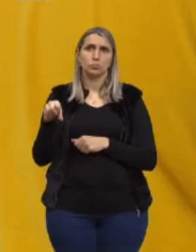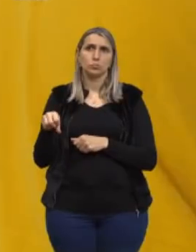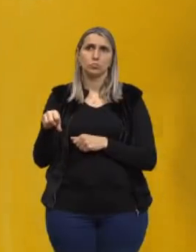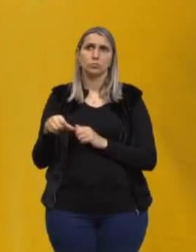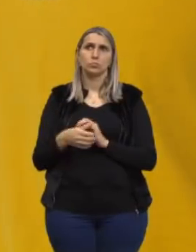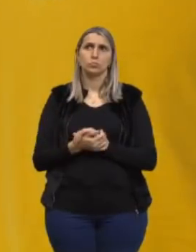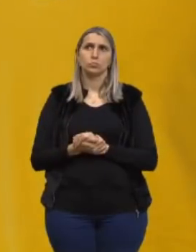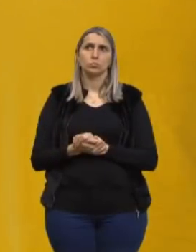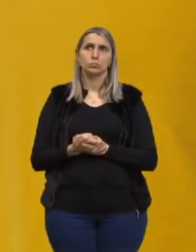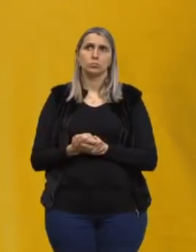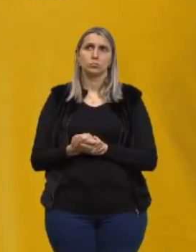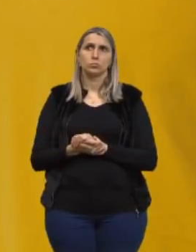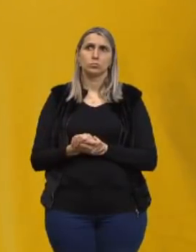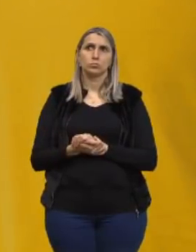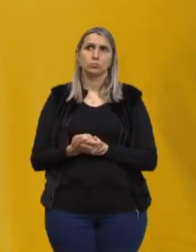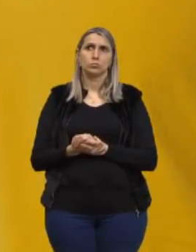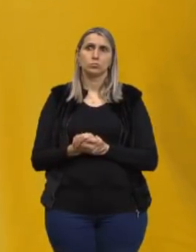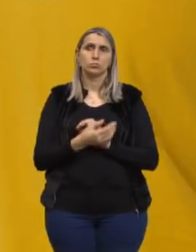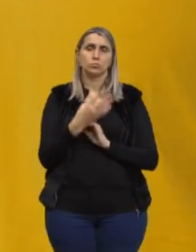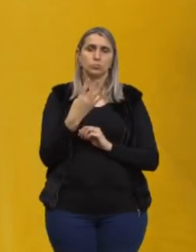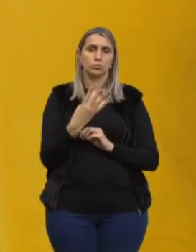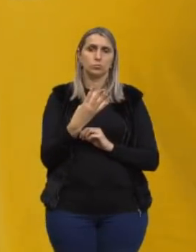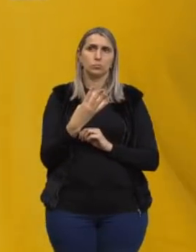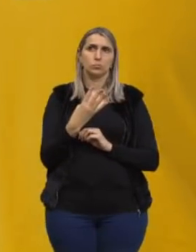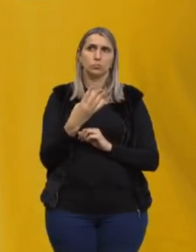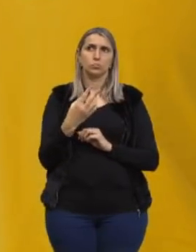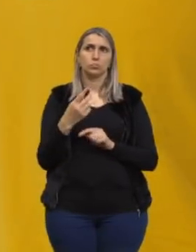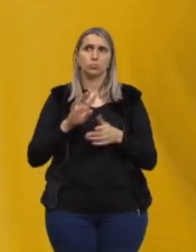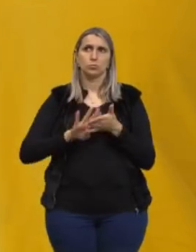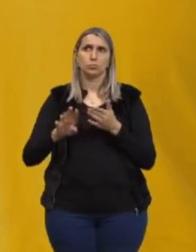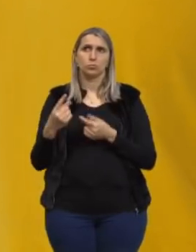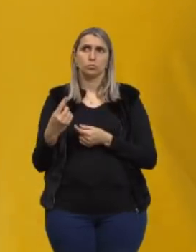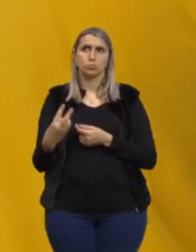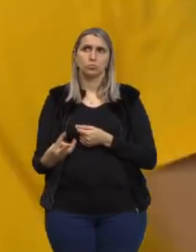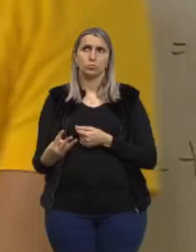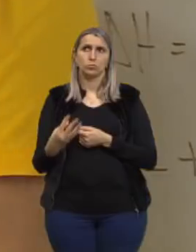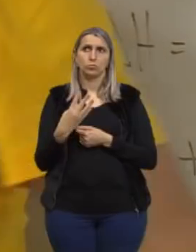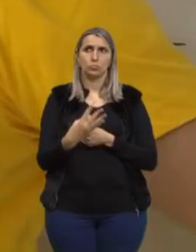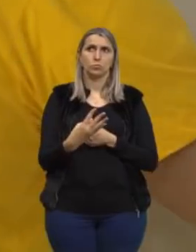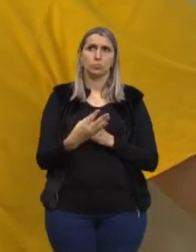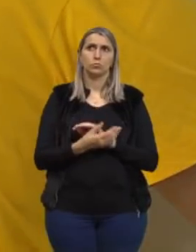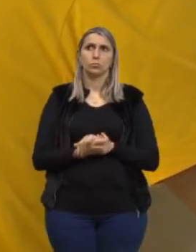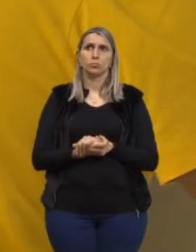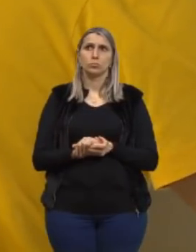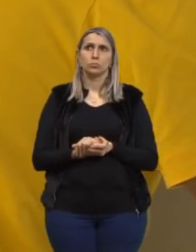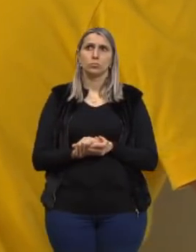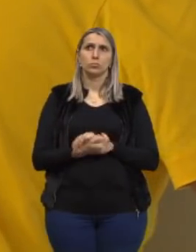dar 9:00 quatro vai dar três quatro